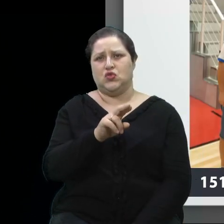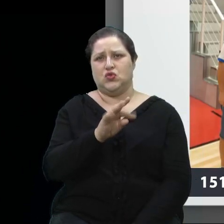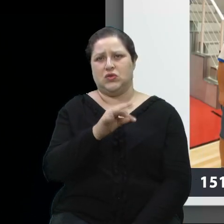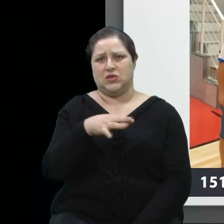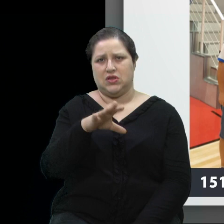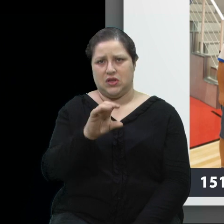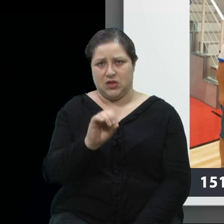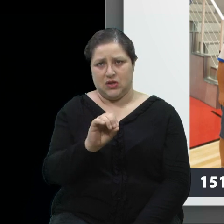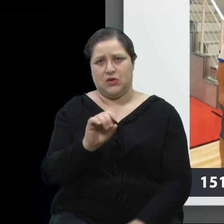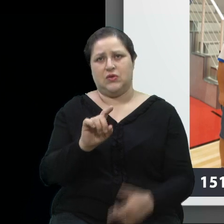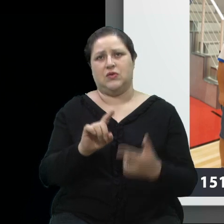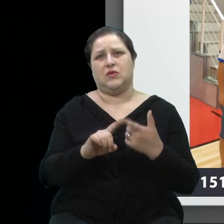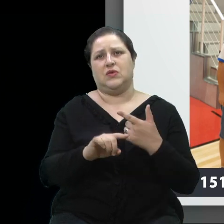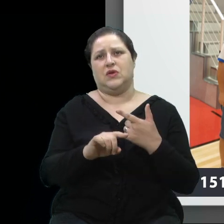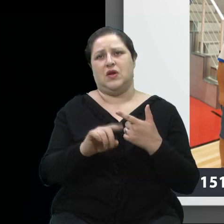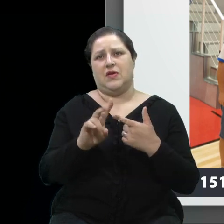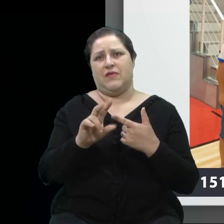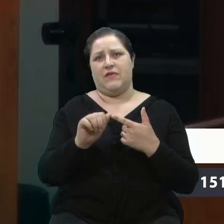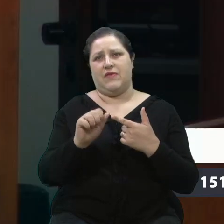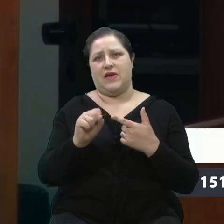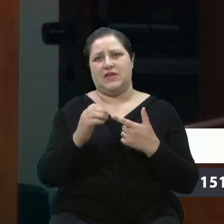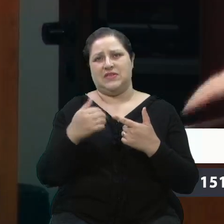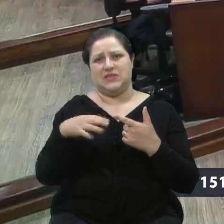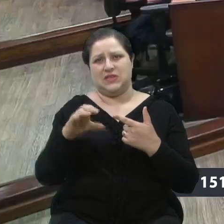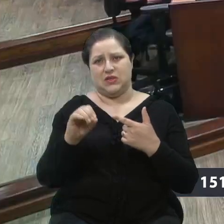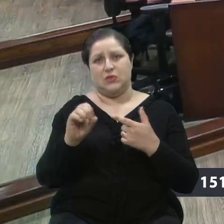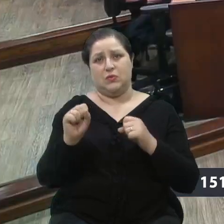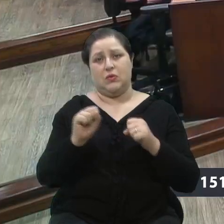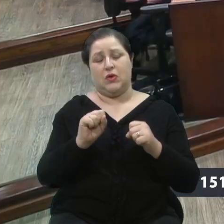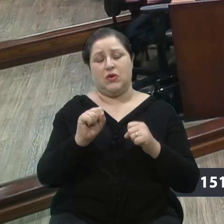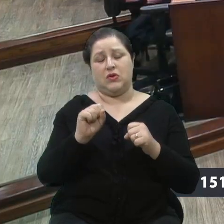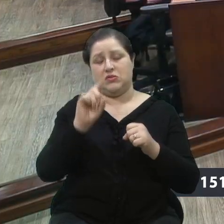Sul. Eu vou ceder os apartes, depois eu continuo. Vereador Renato, depois o vereador Fantinel.